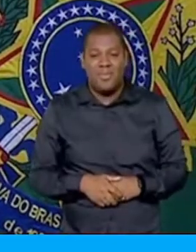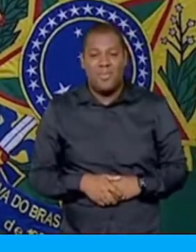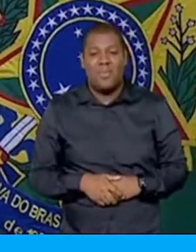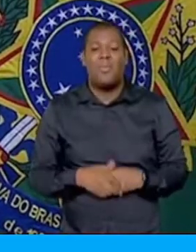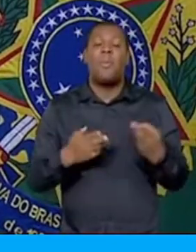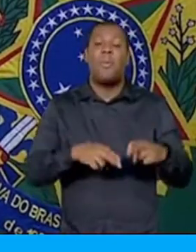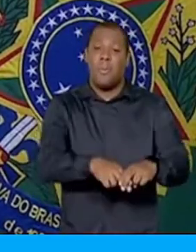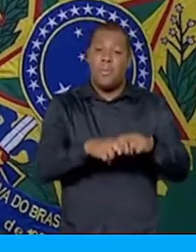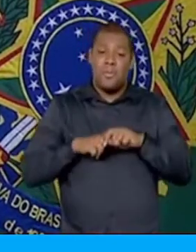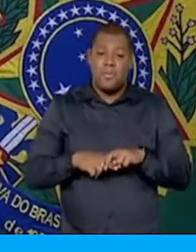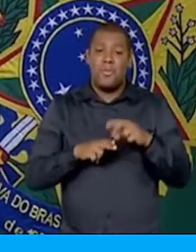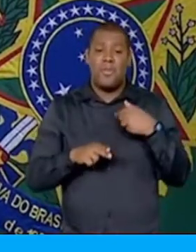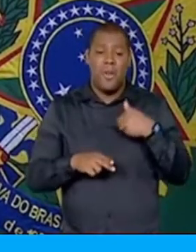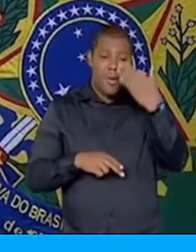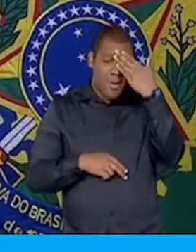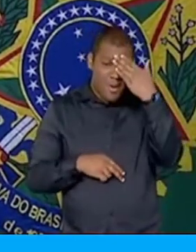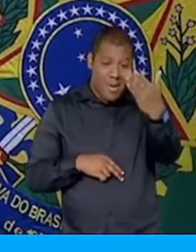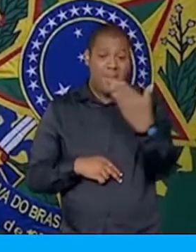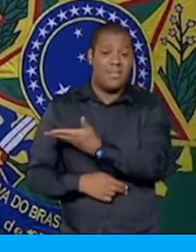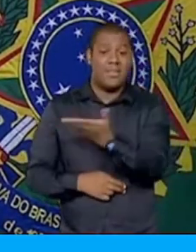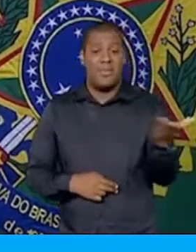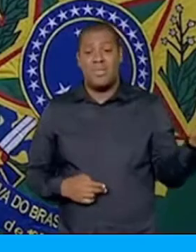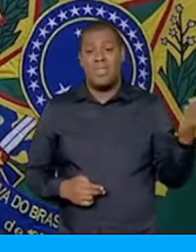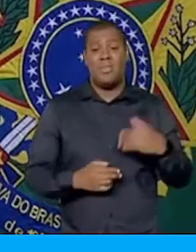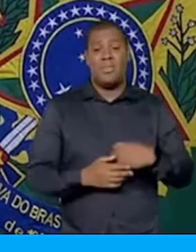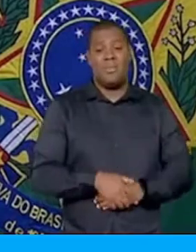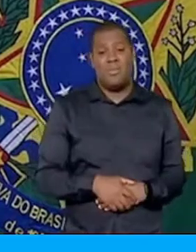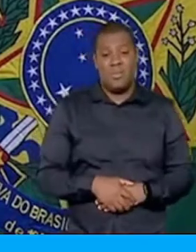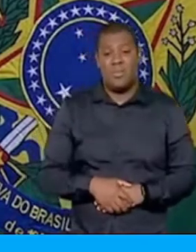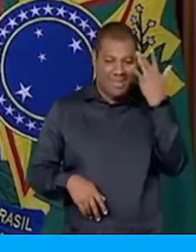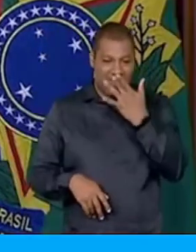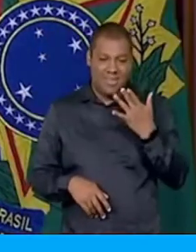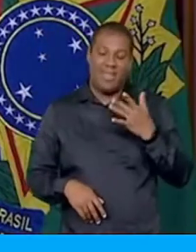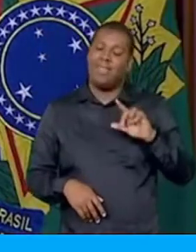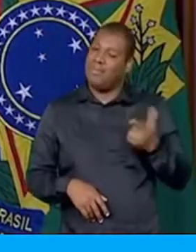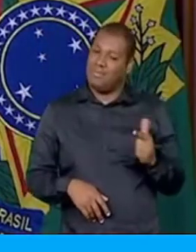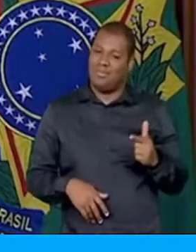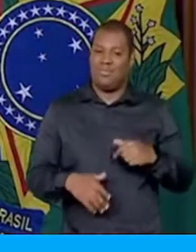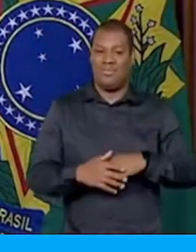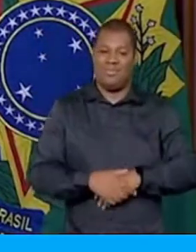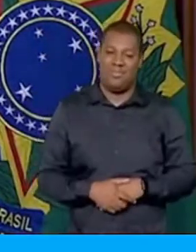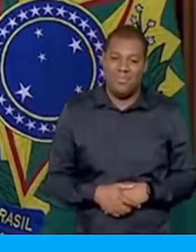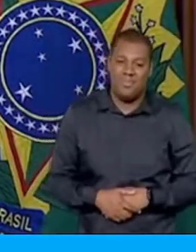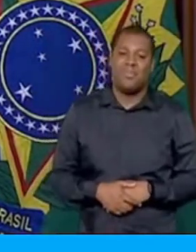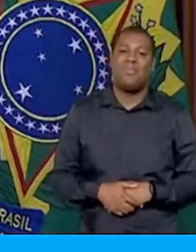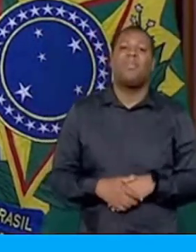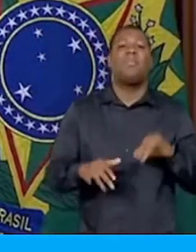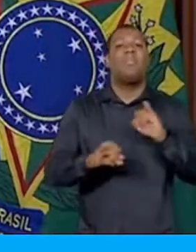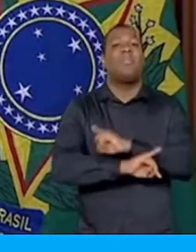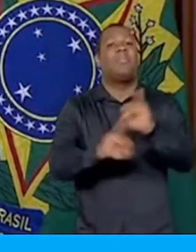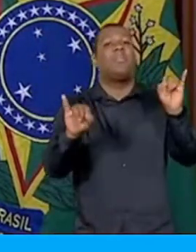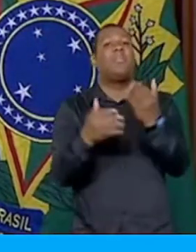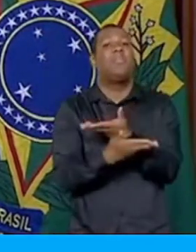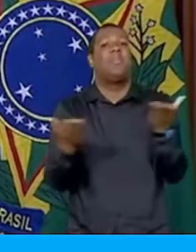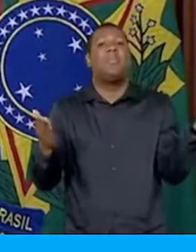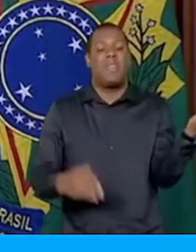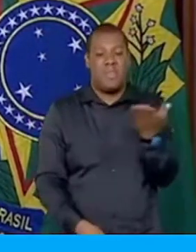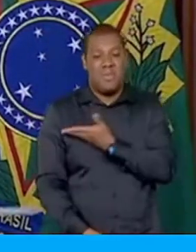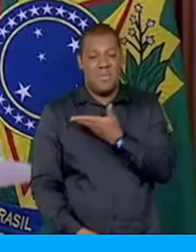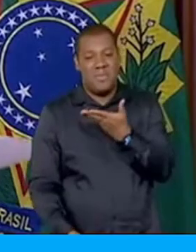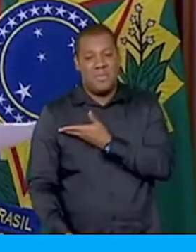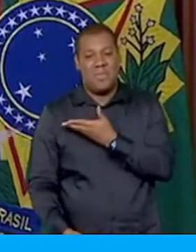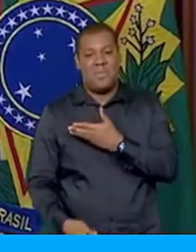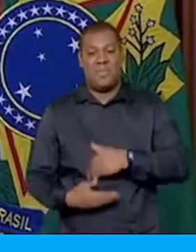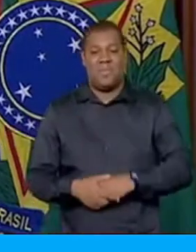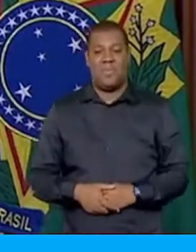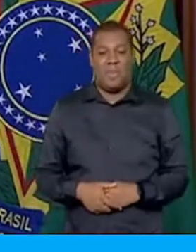Por isso eu agradeço a todos vocês o que vocês fizeram até agora. Dito isso, queridos companheiros e companheiras, eu não sei